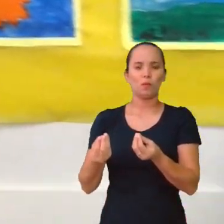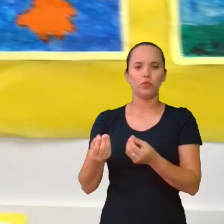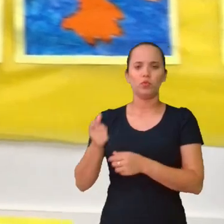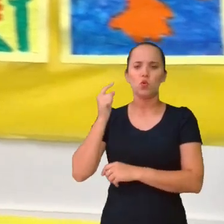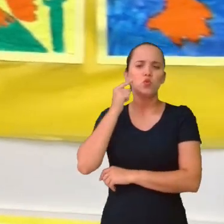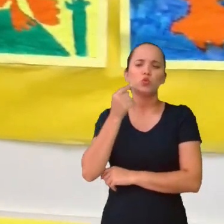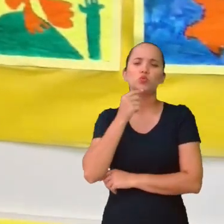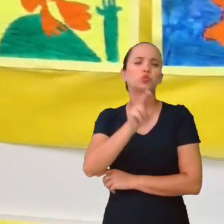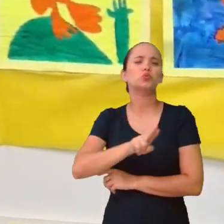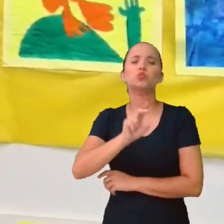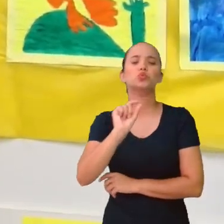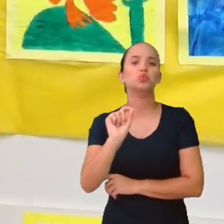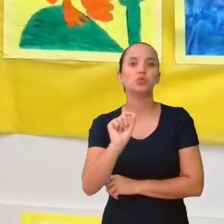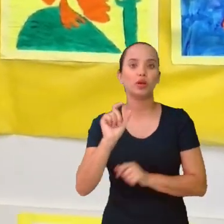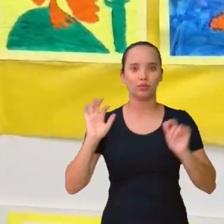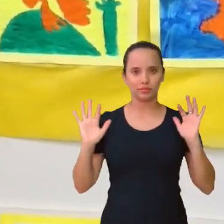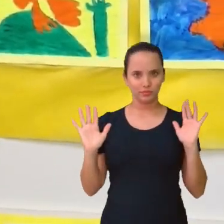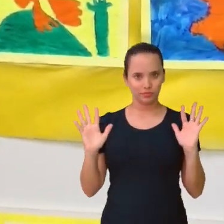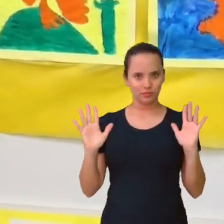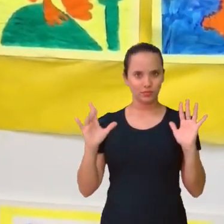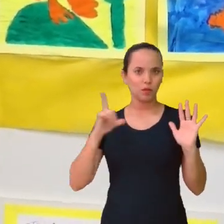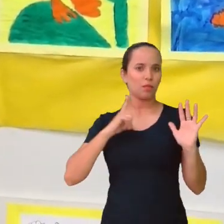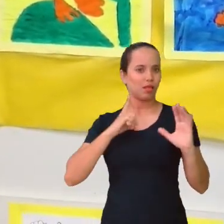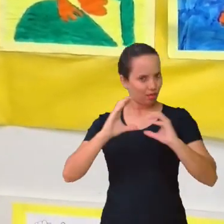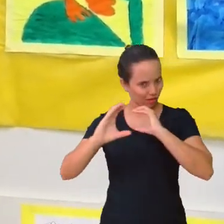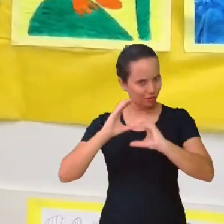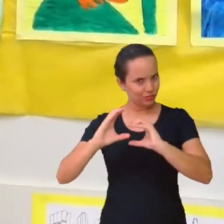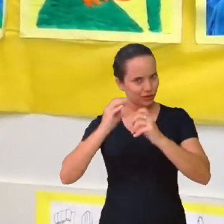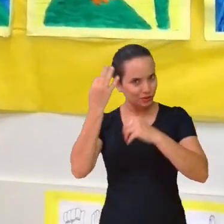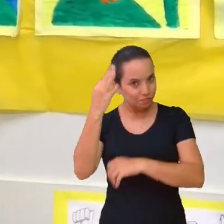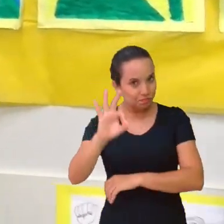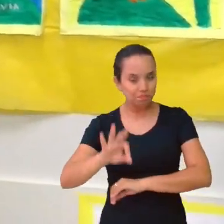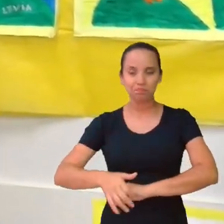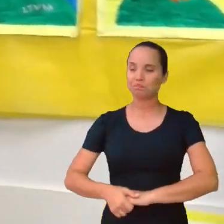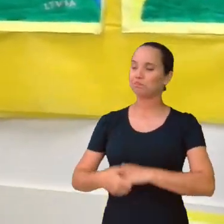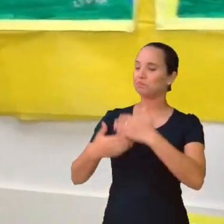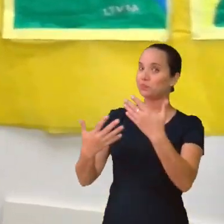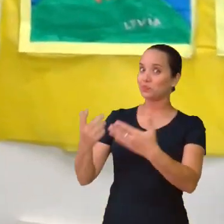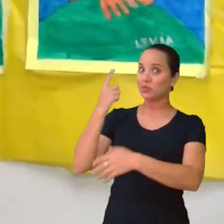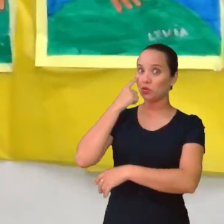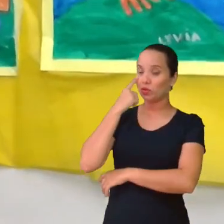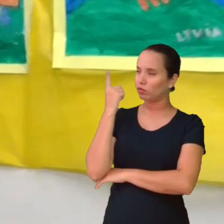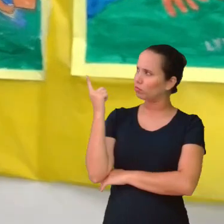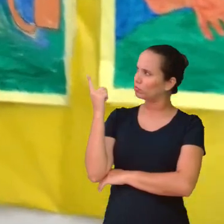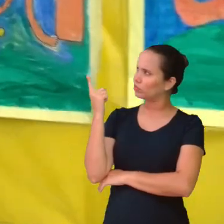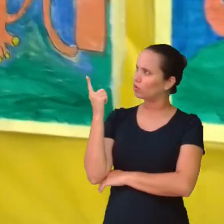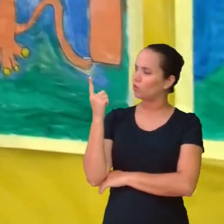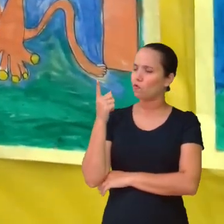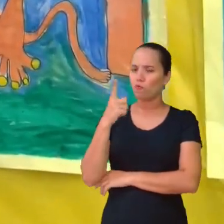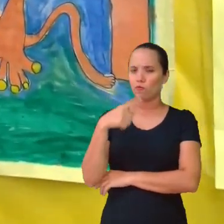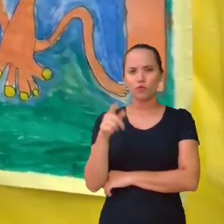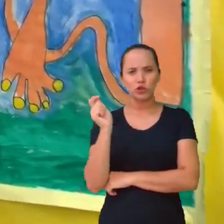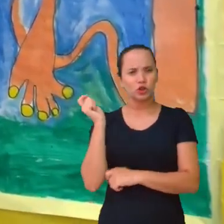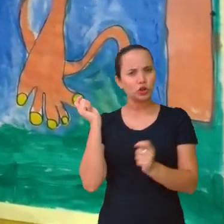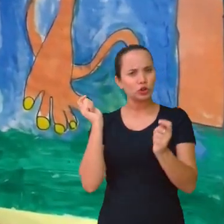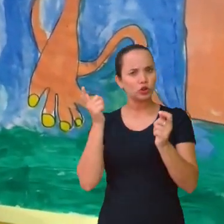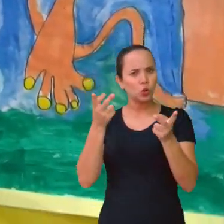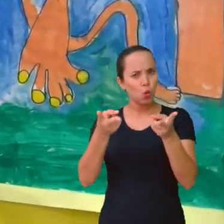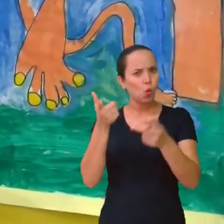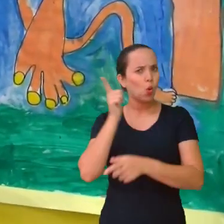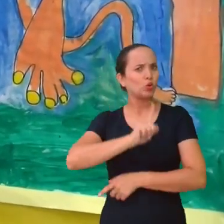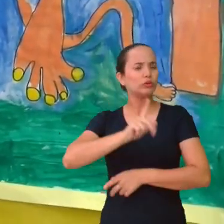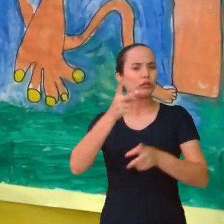usa? As mãos para essa comunicação. Então, olha ali, como vocês podem ver, no